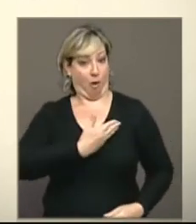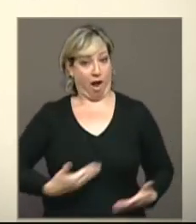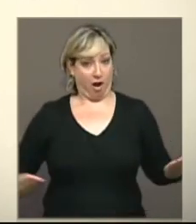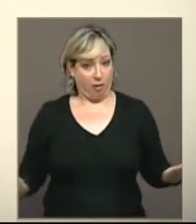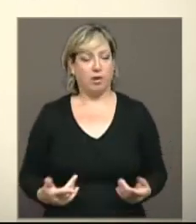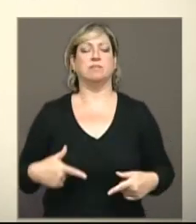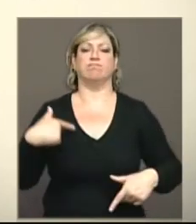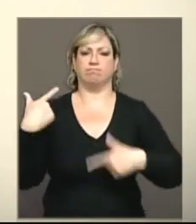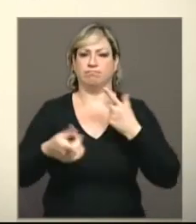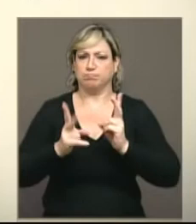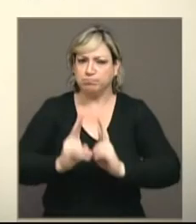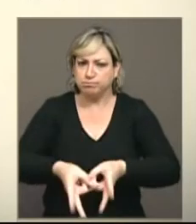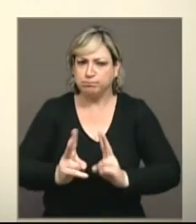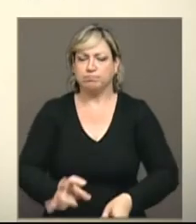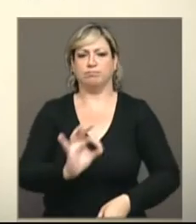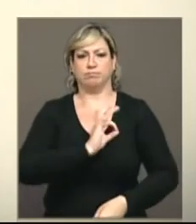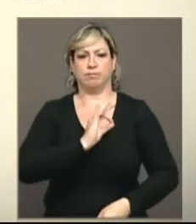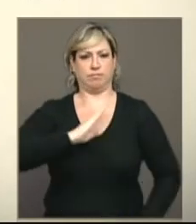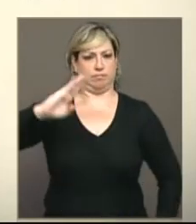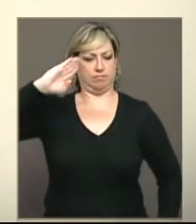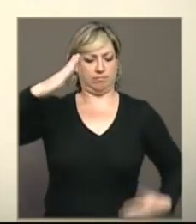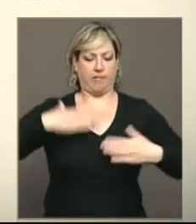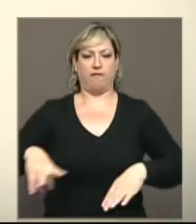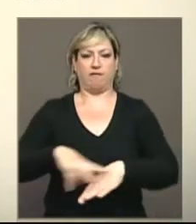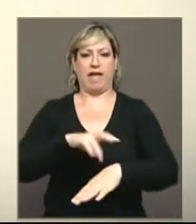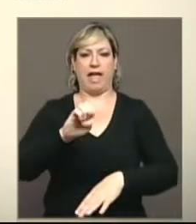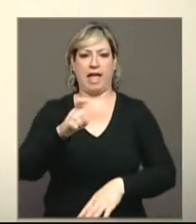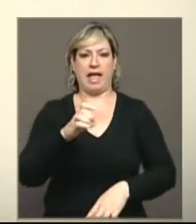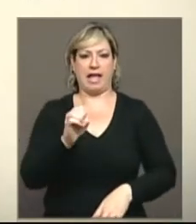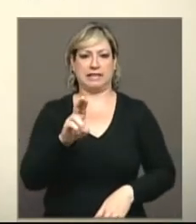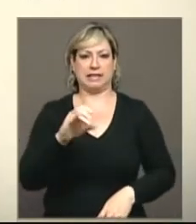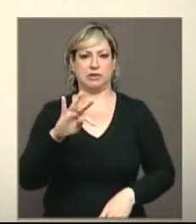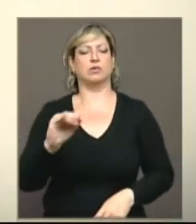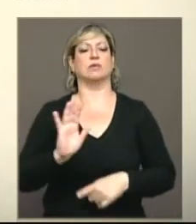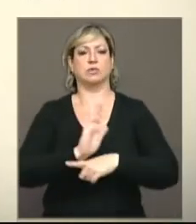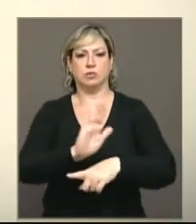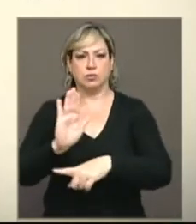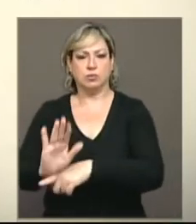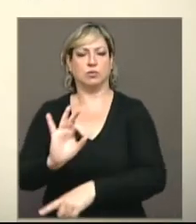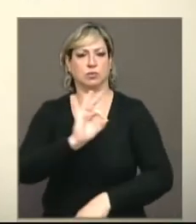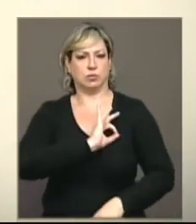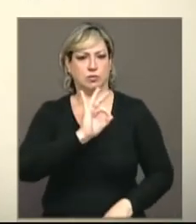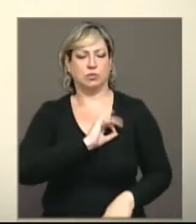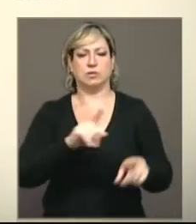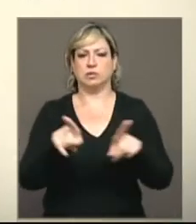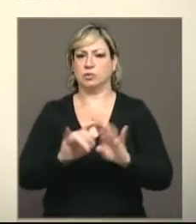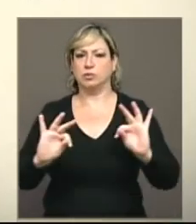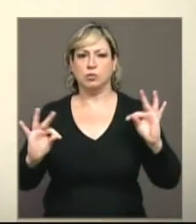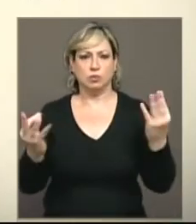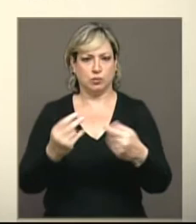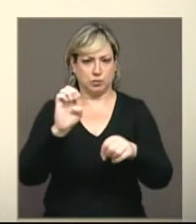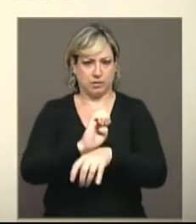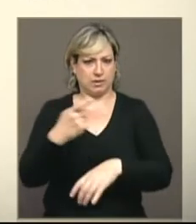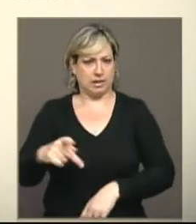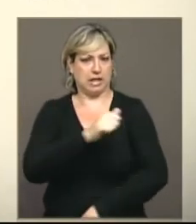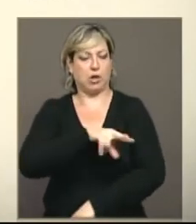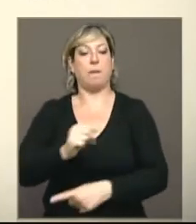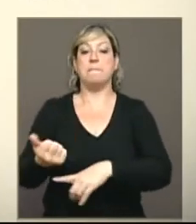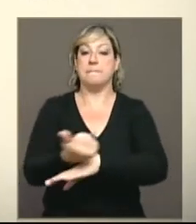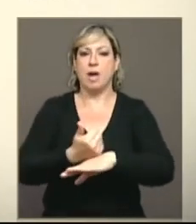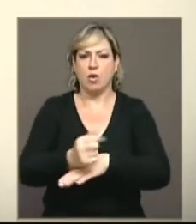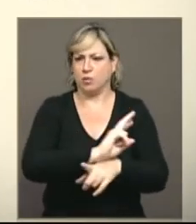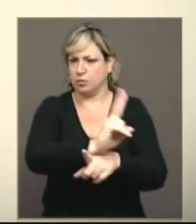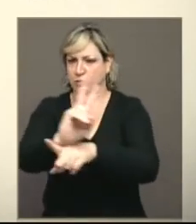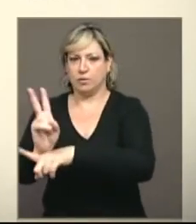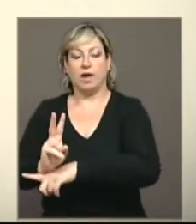presença do exército em o Apoio às Forças de segurança civis e militares do Estado melhoramos